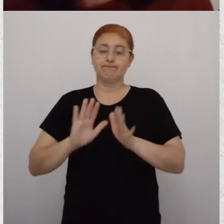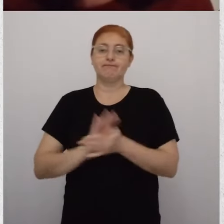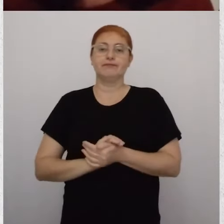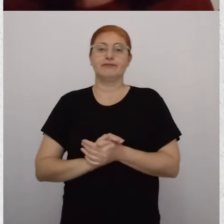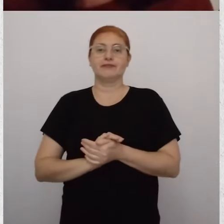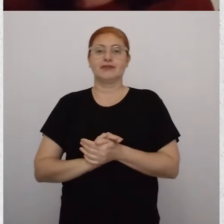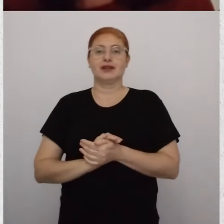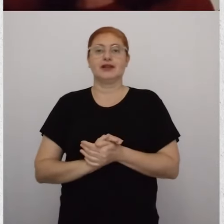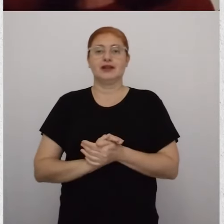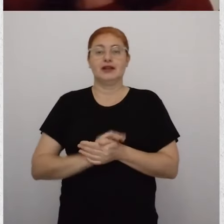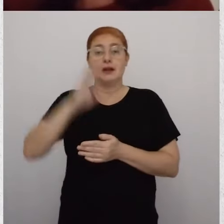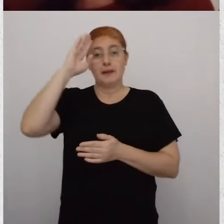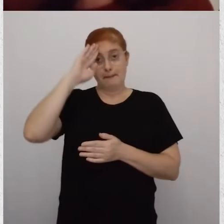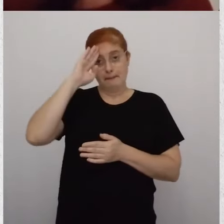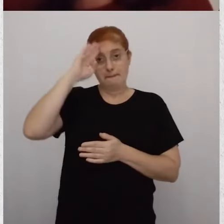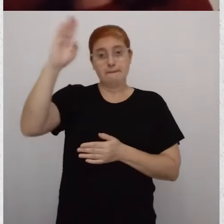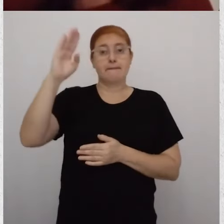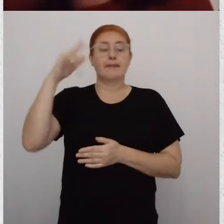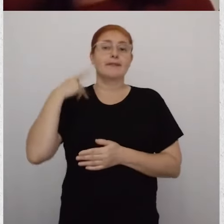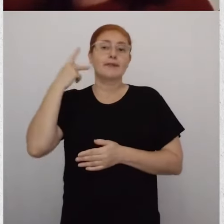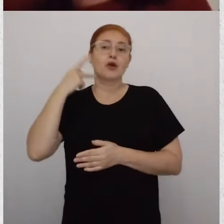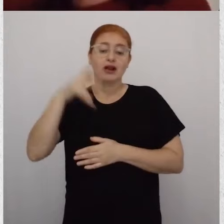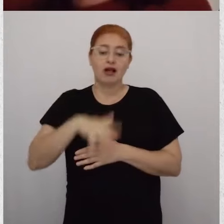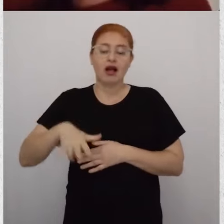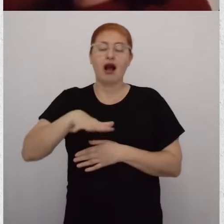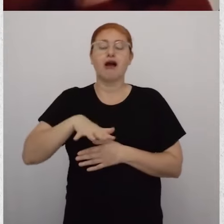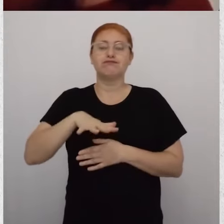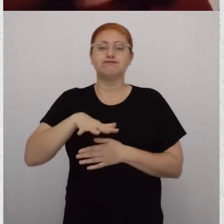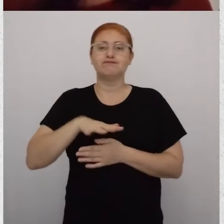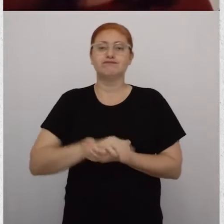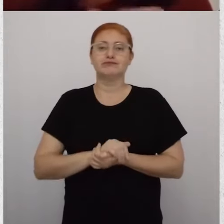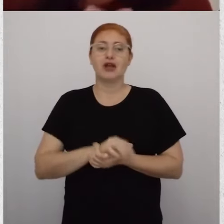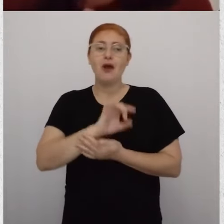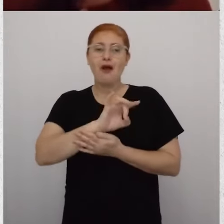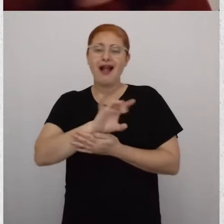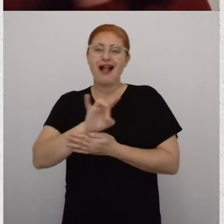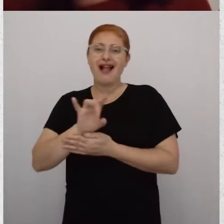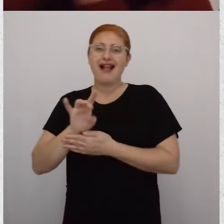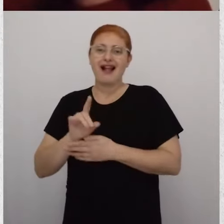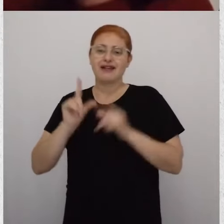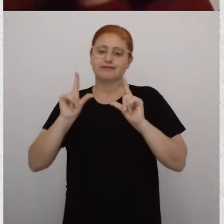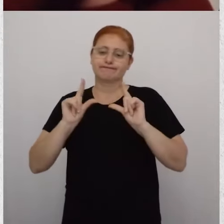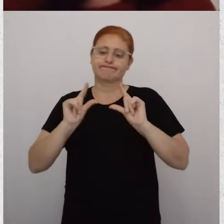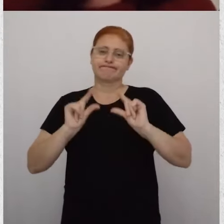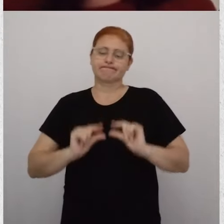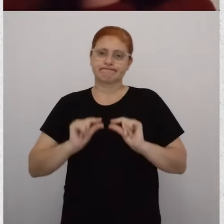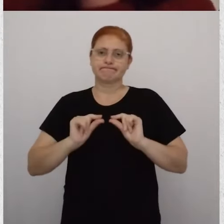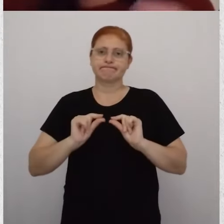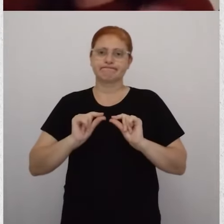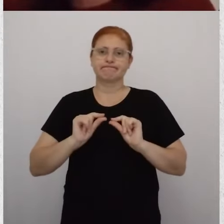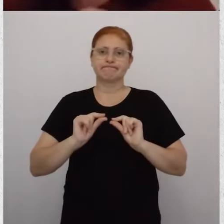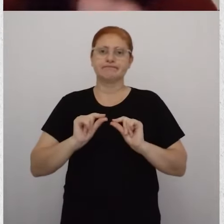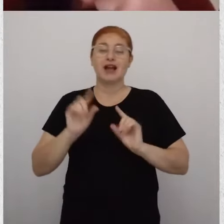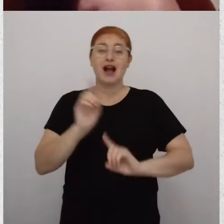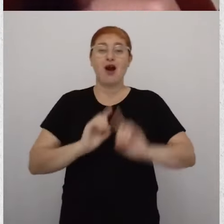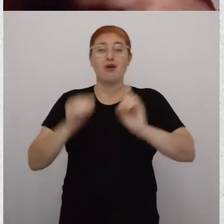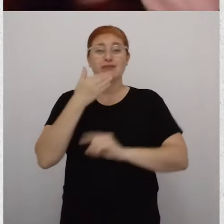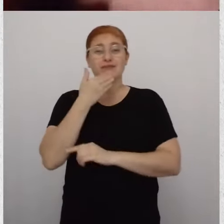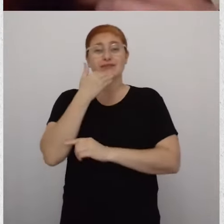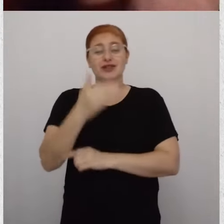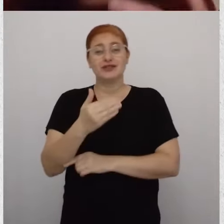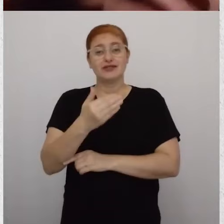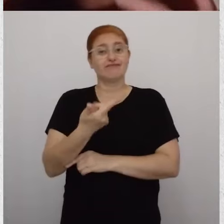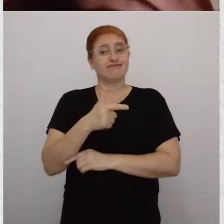nas prioridades políticas desse campo. Então, cada vez menos, determinadas reivindicações vão